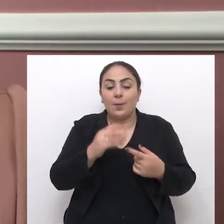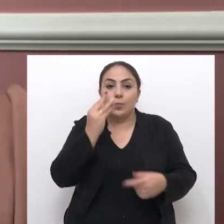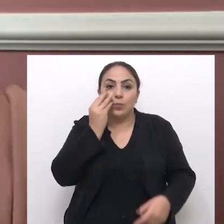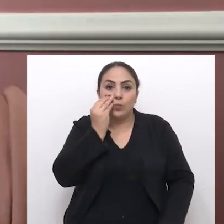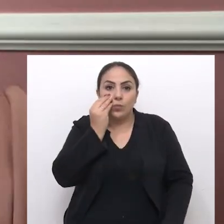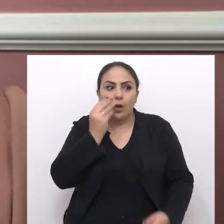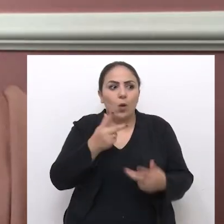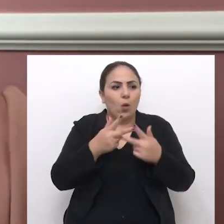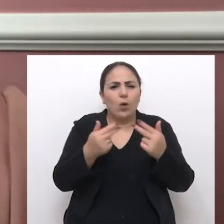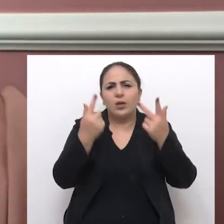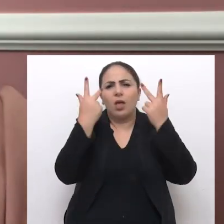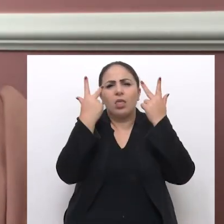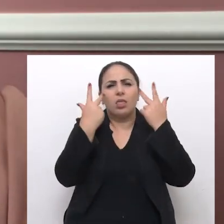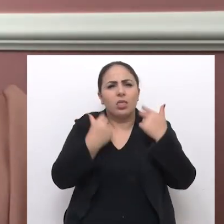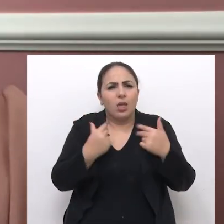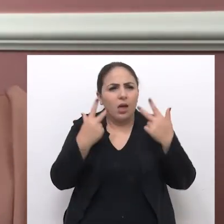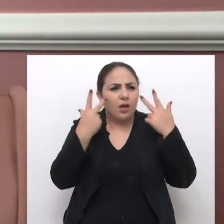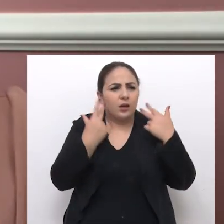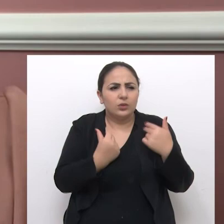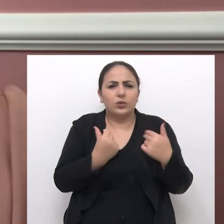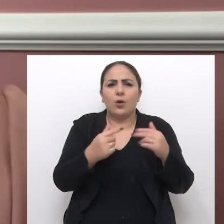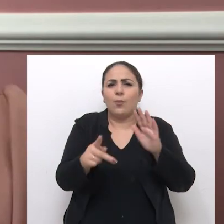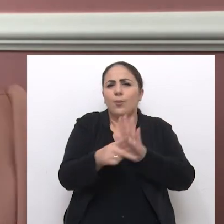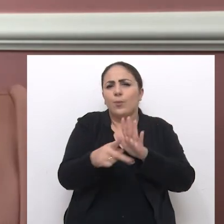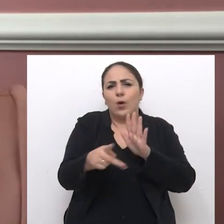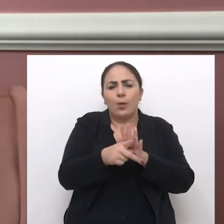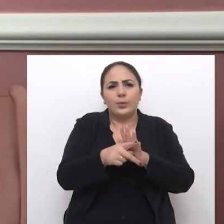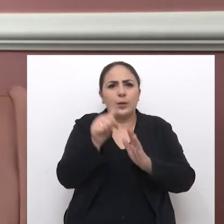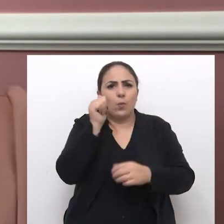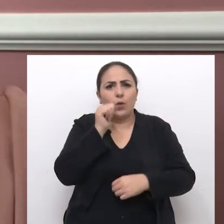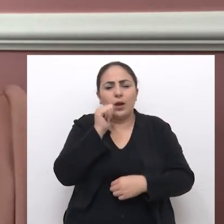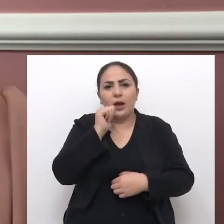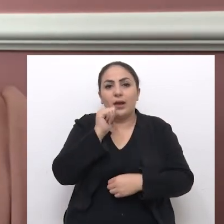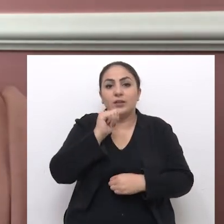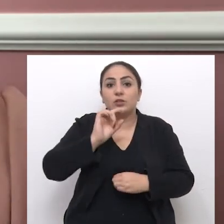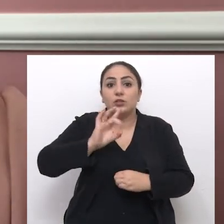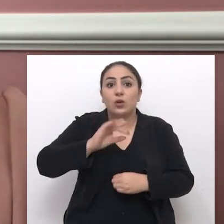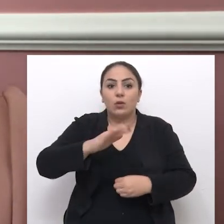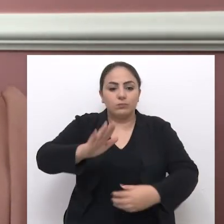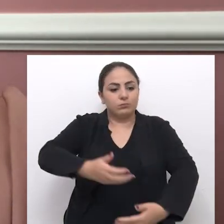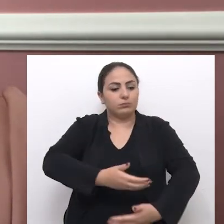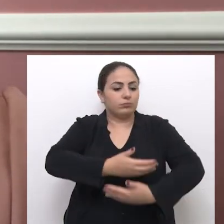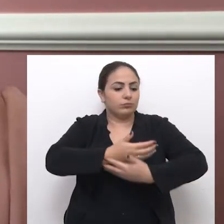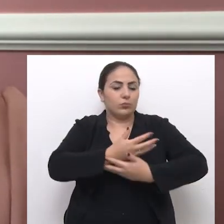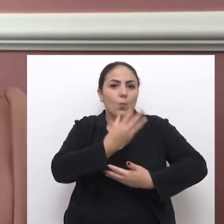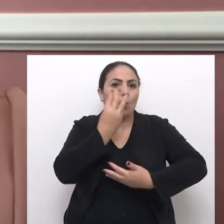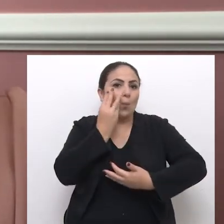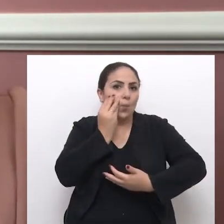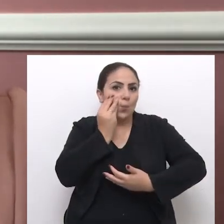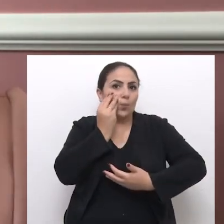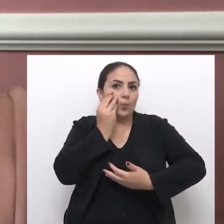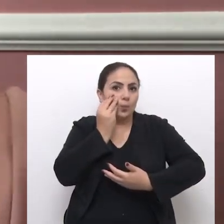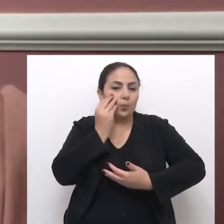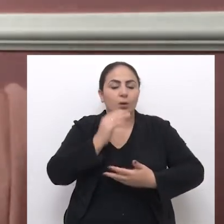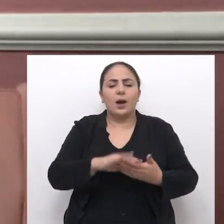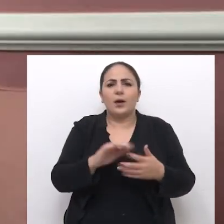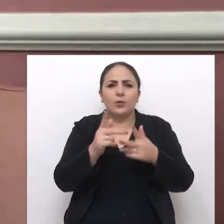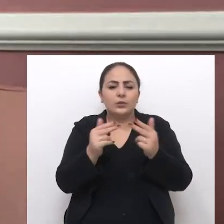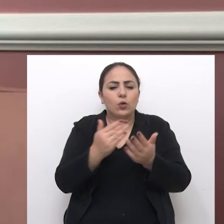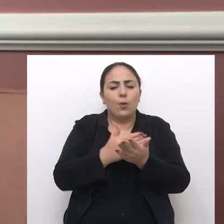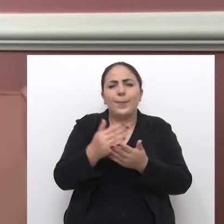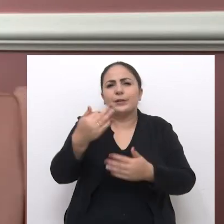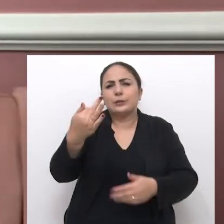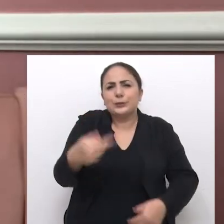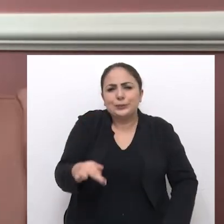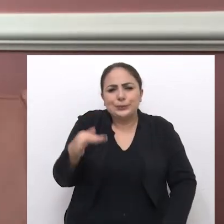que amamentar é algo natural, que é instintivo, que basta colocar o bebê no peito, né, que